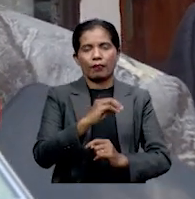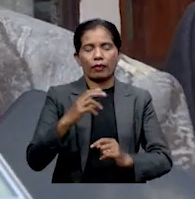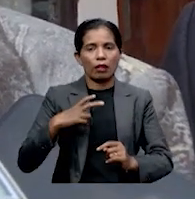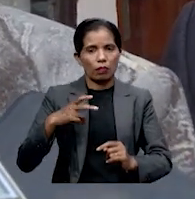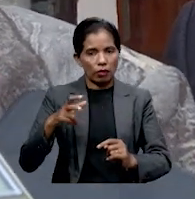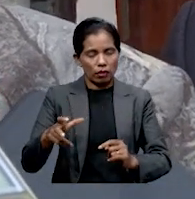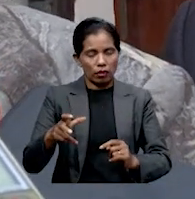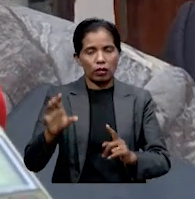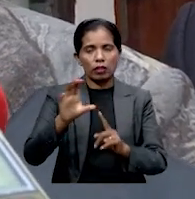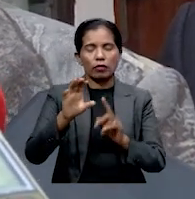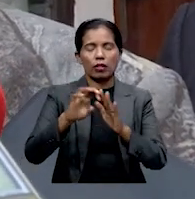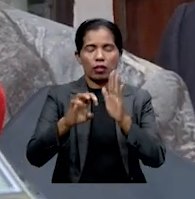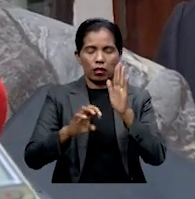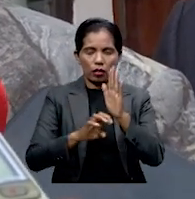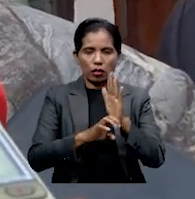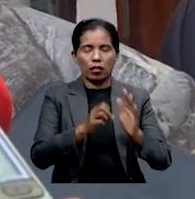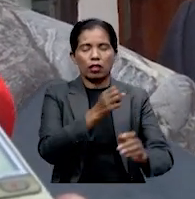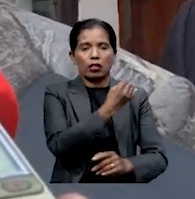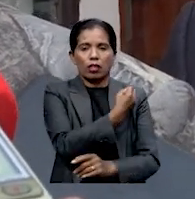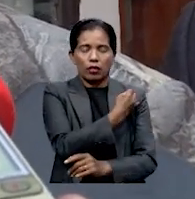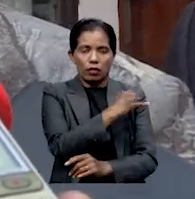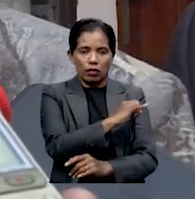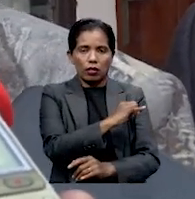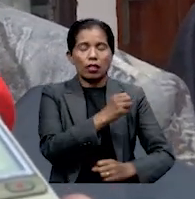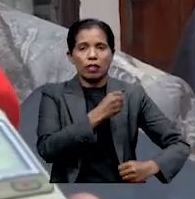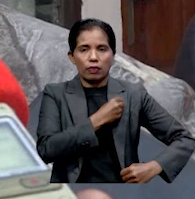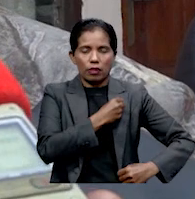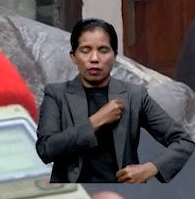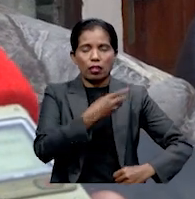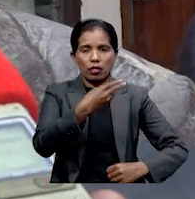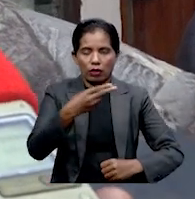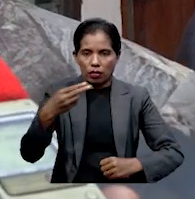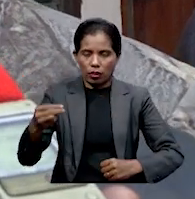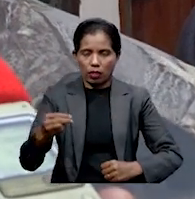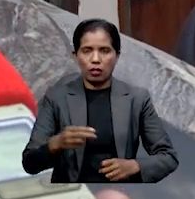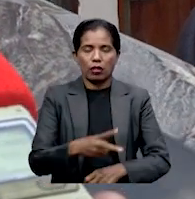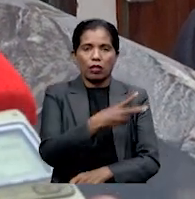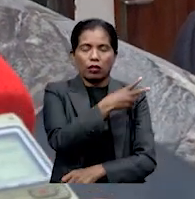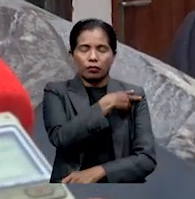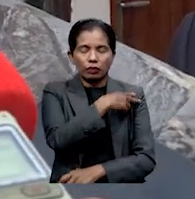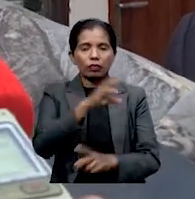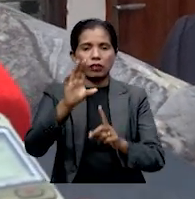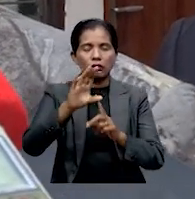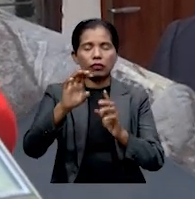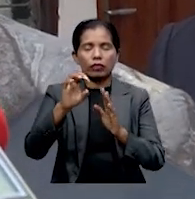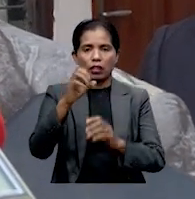chefe estado maior general forças armadas Indonésia Nian e comandante em chefe australiano